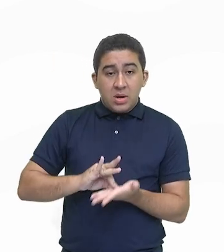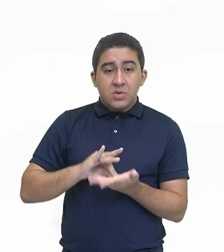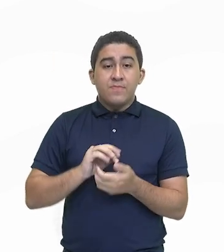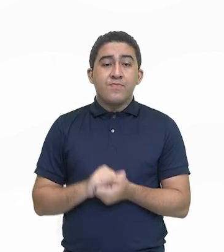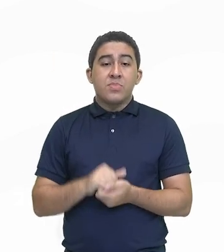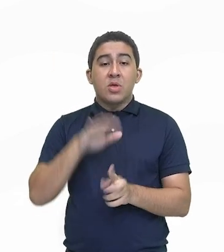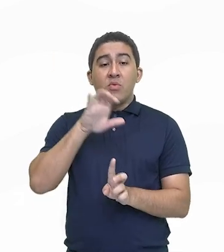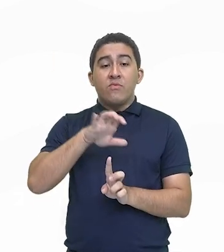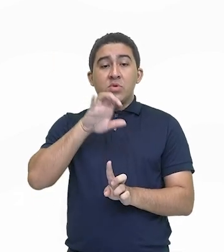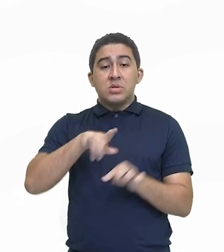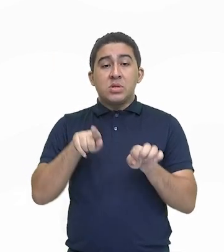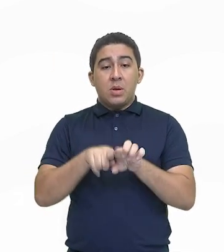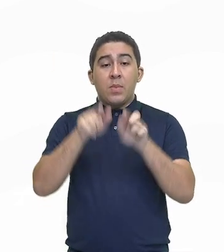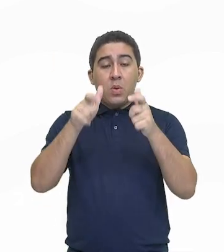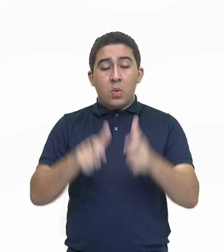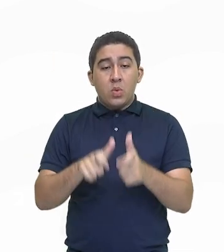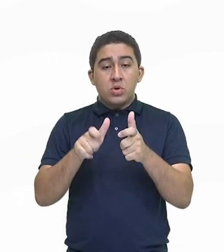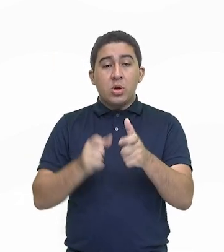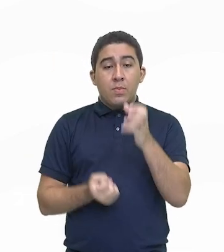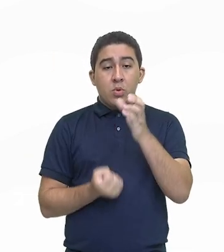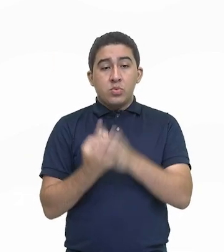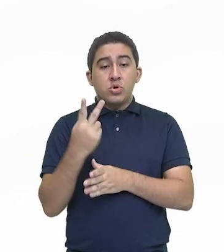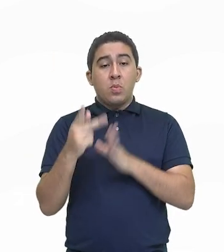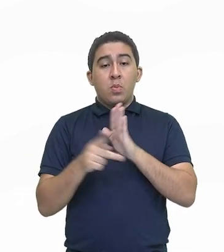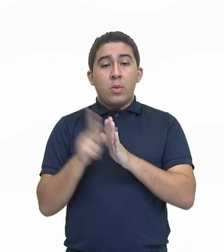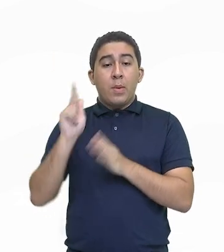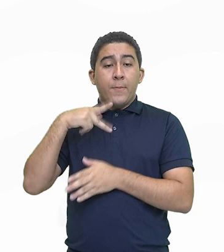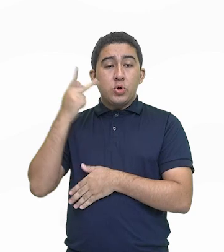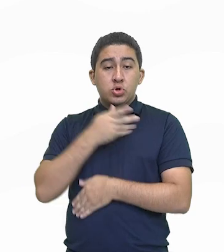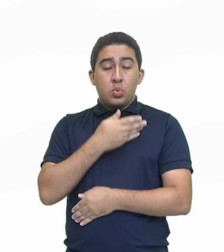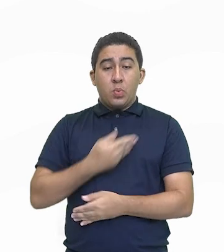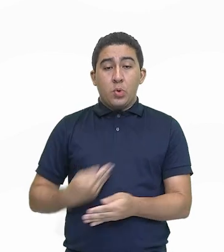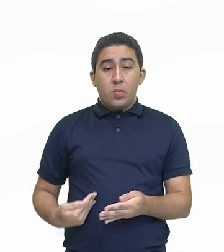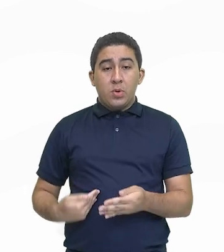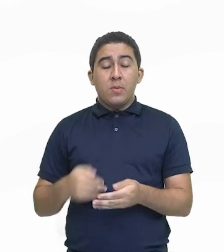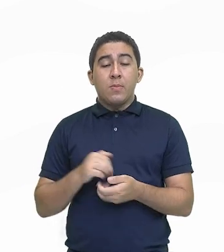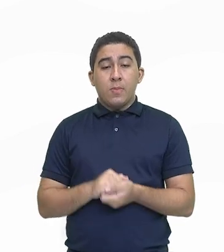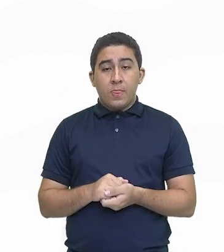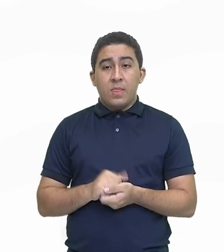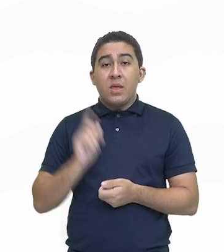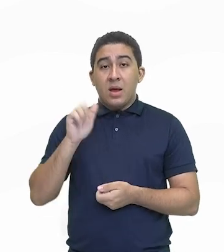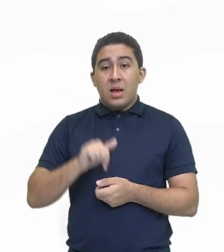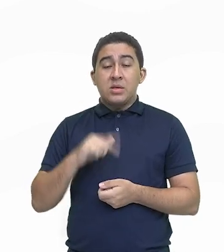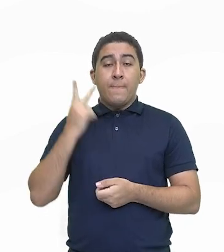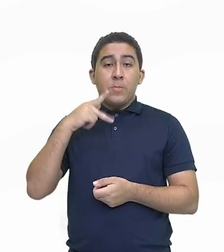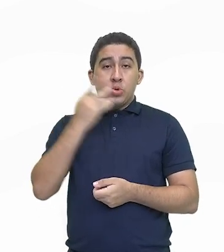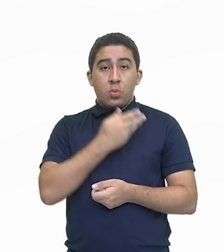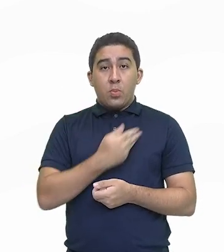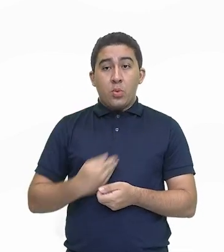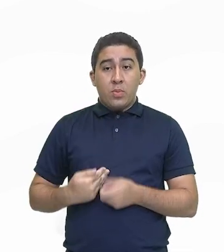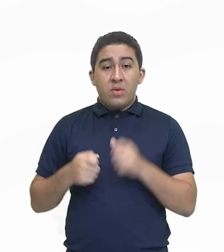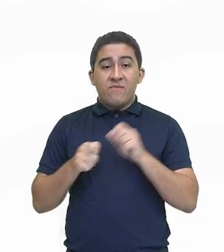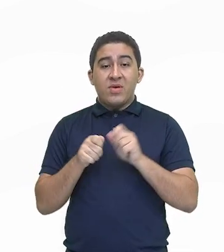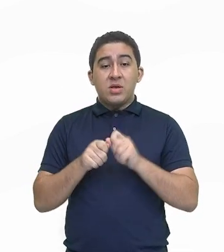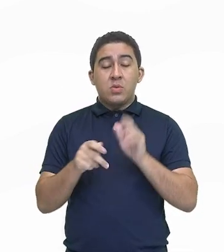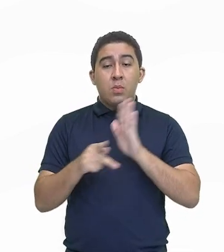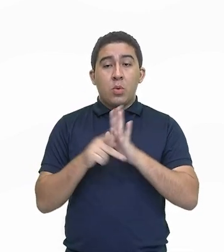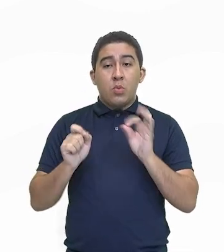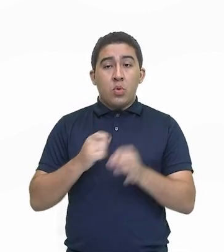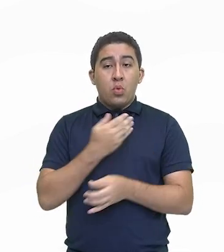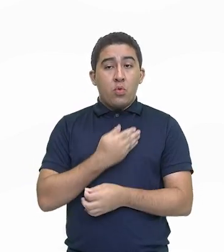influenciam também a formulação de políticas públicas, aquelas que são realizadas